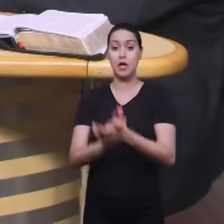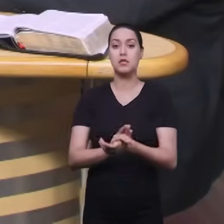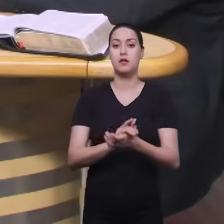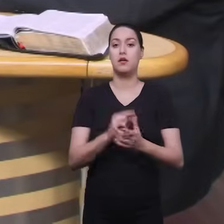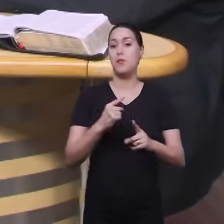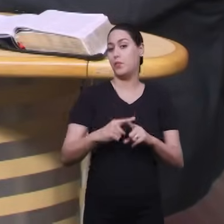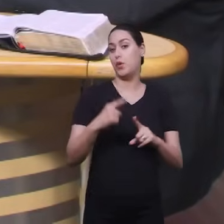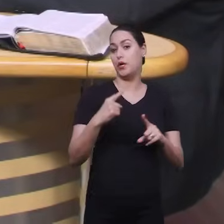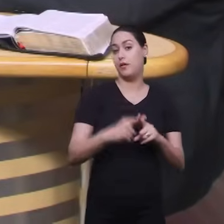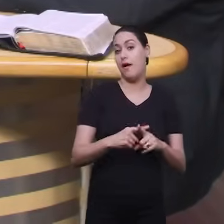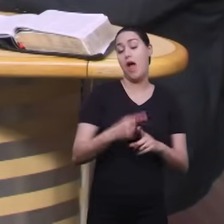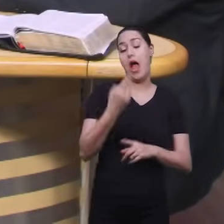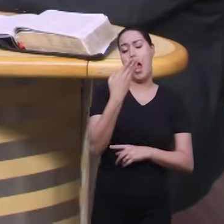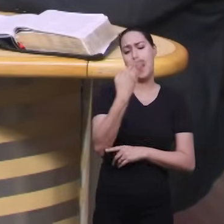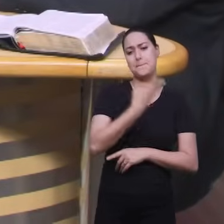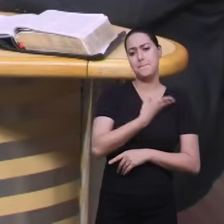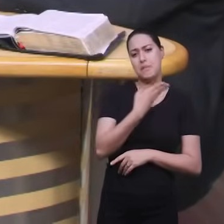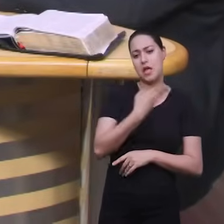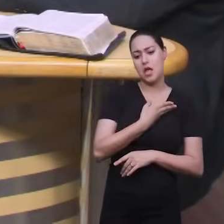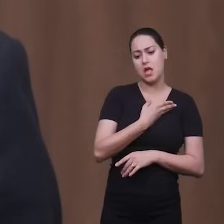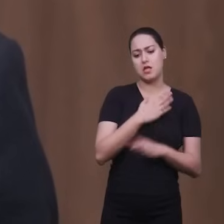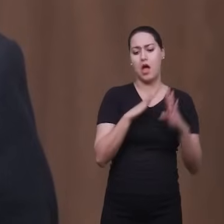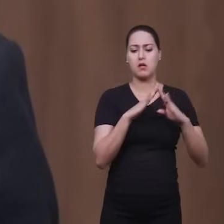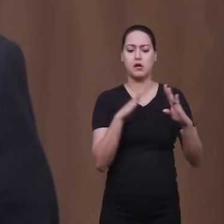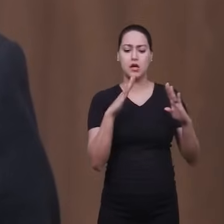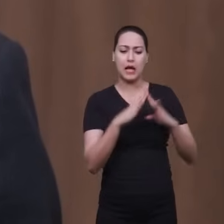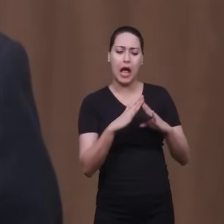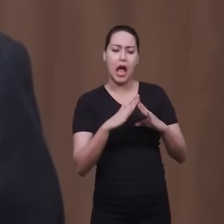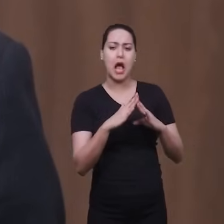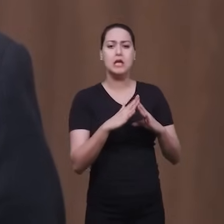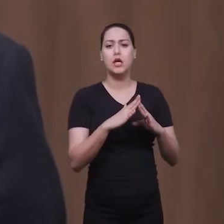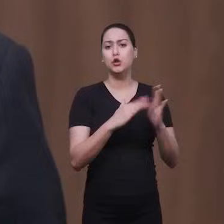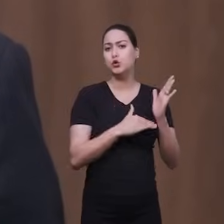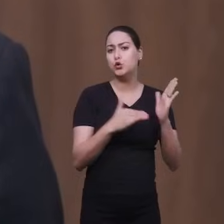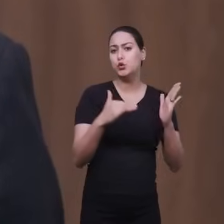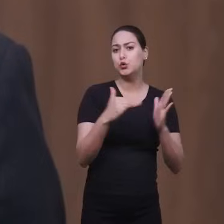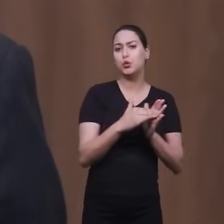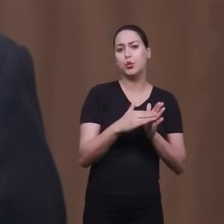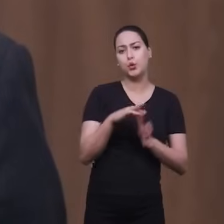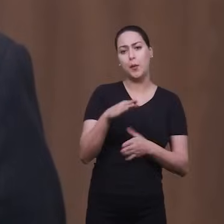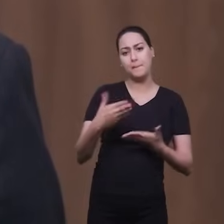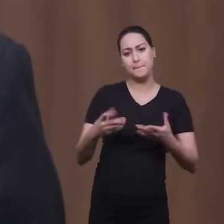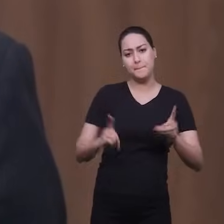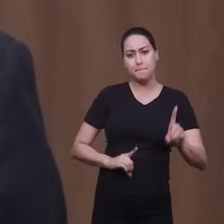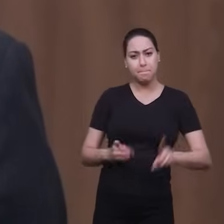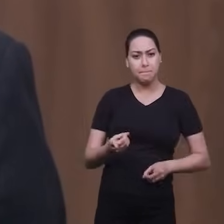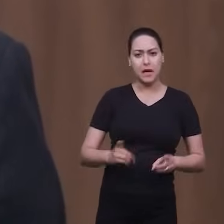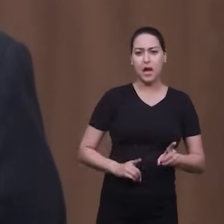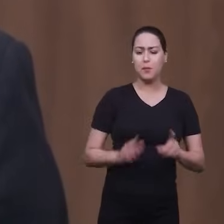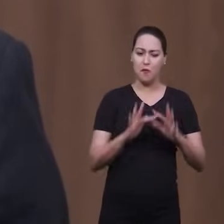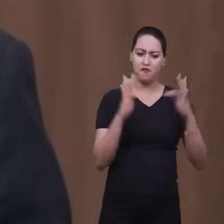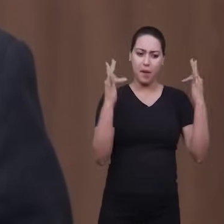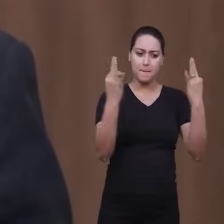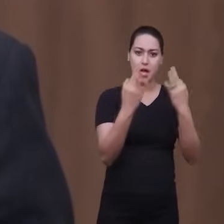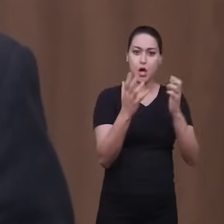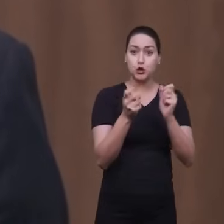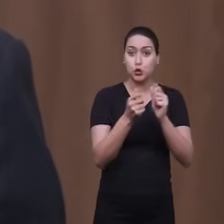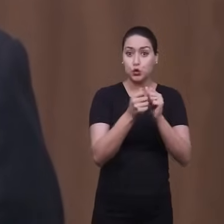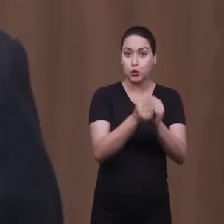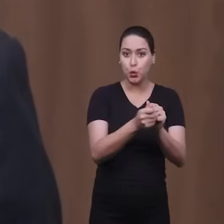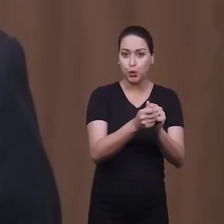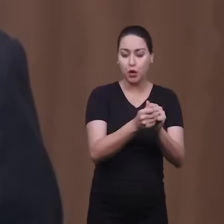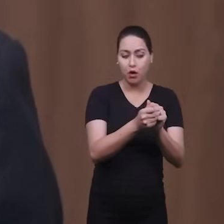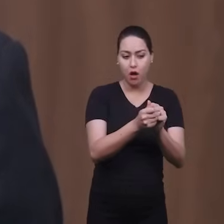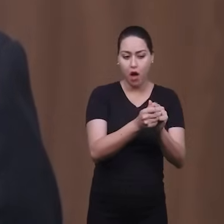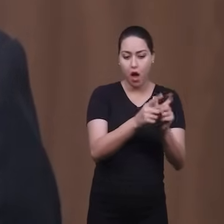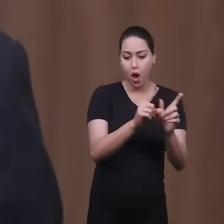ela foi criada ali as amigas ali uns parentes os primos para viver familiares dela aí pela chegar e